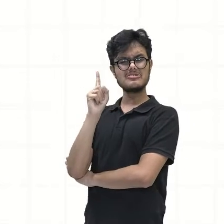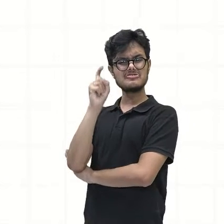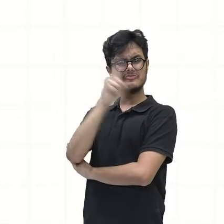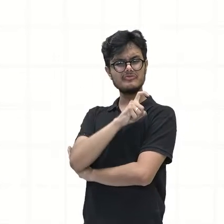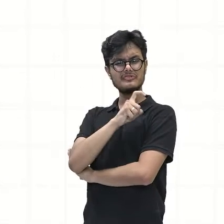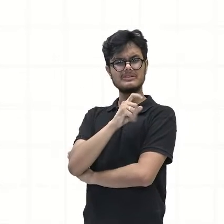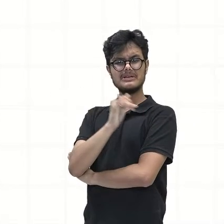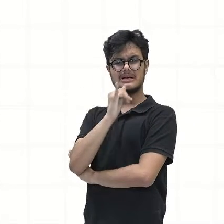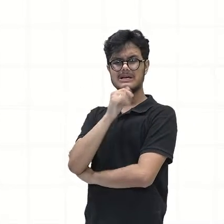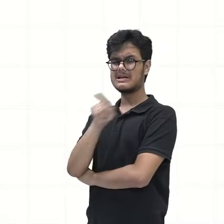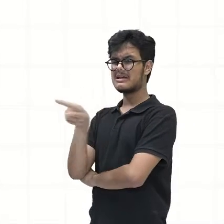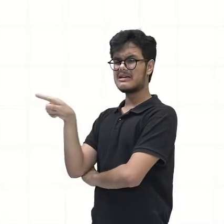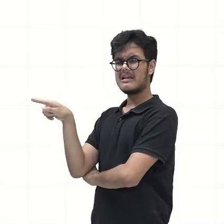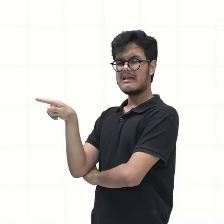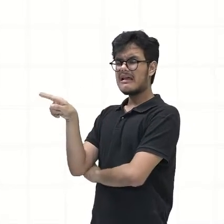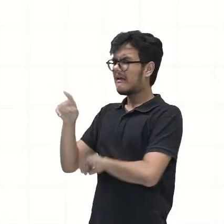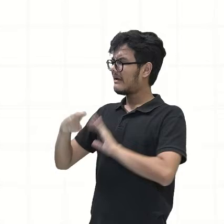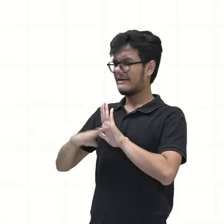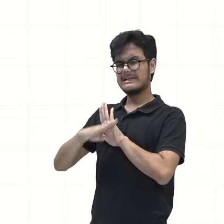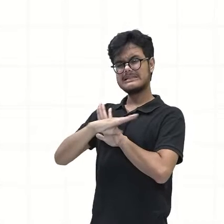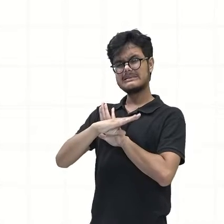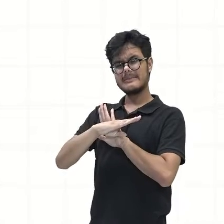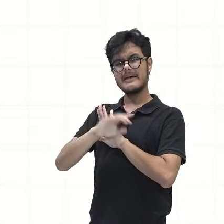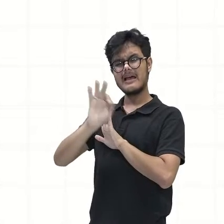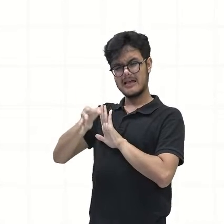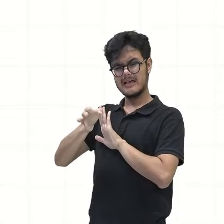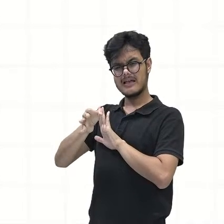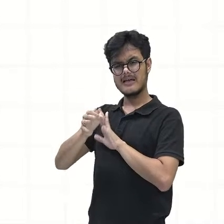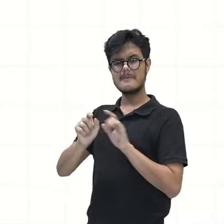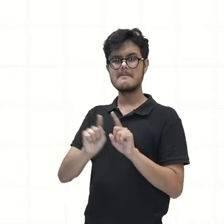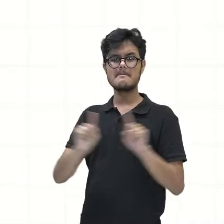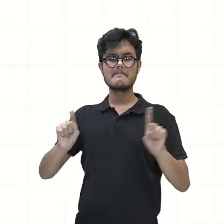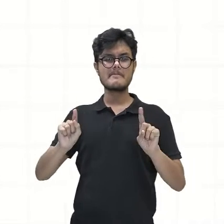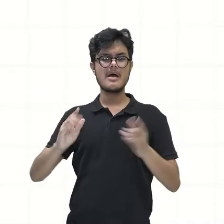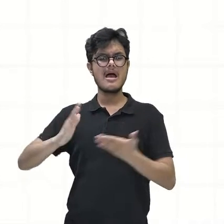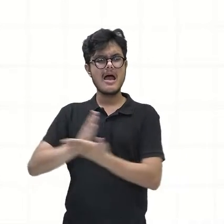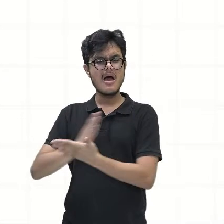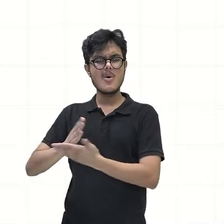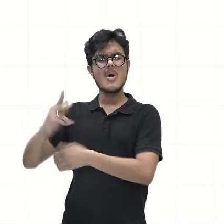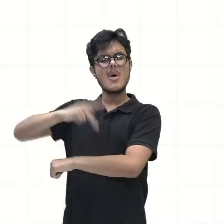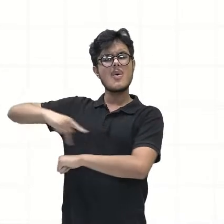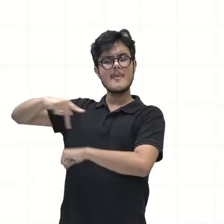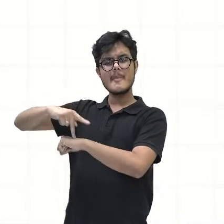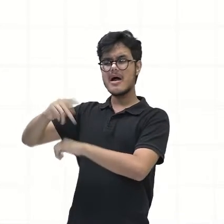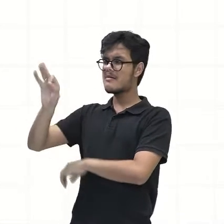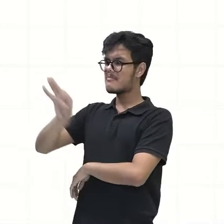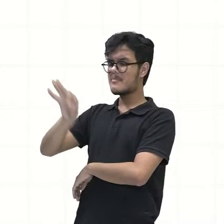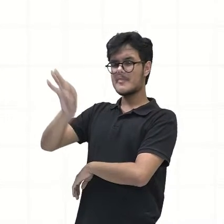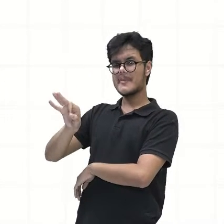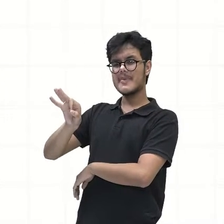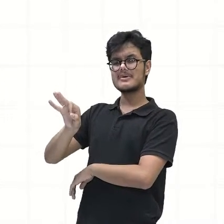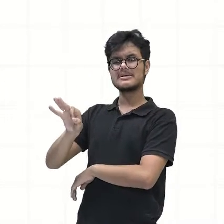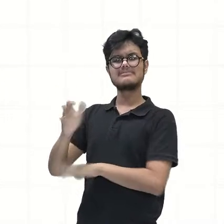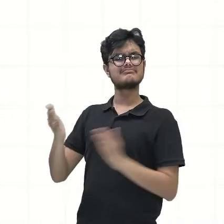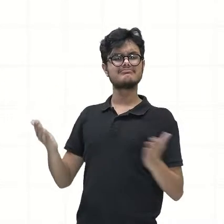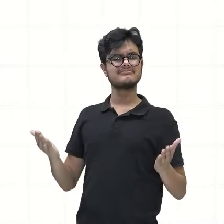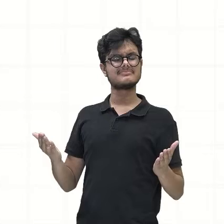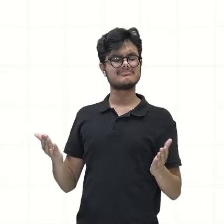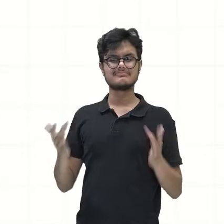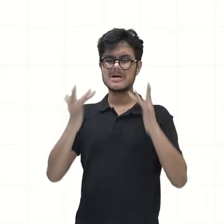aqui, ó, ele está falando do crescimento. E aqui são os países, o percentual de crescimento de cada